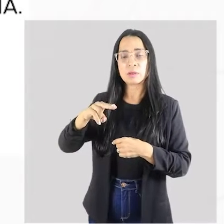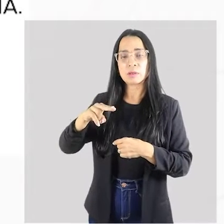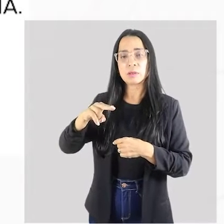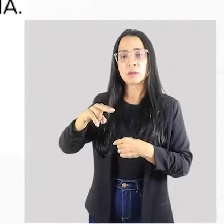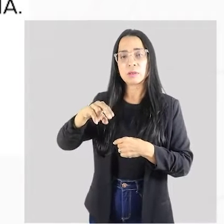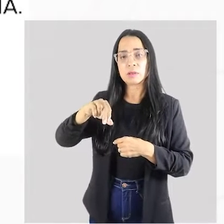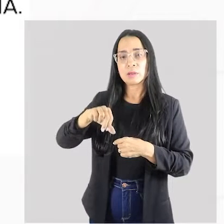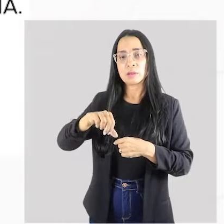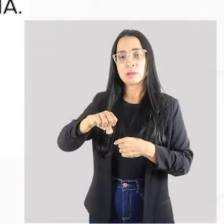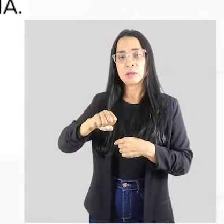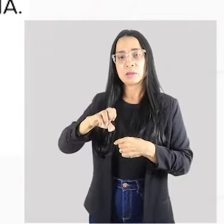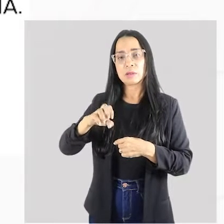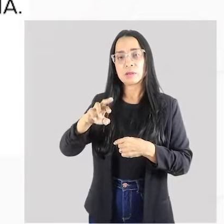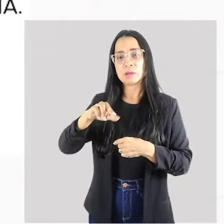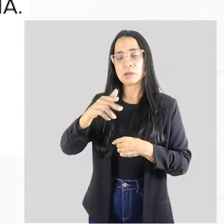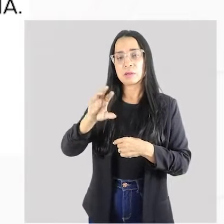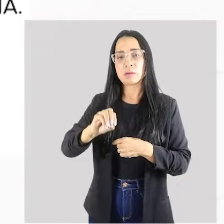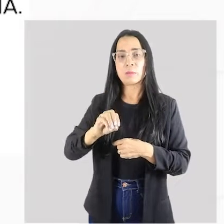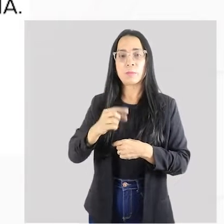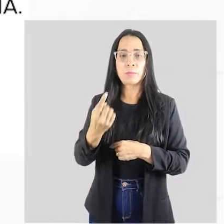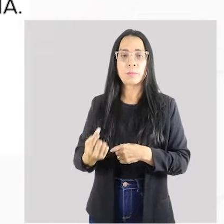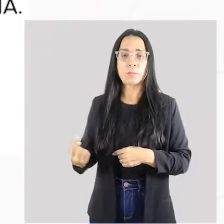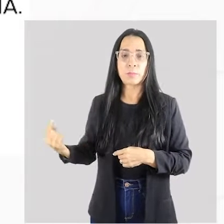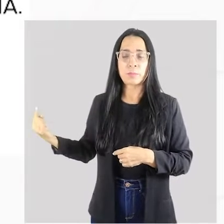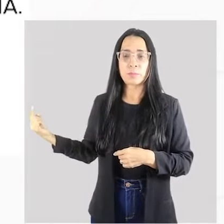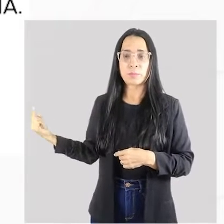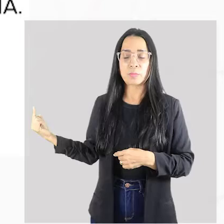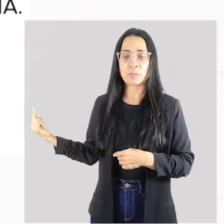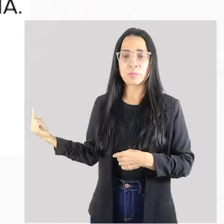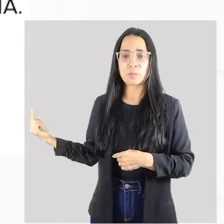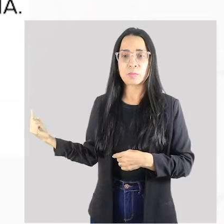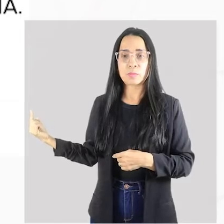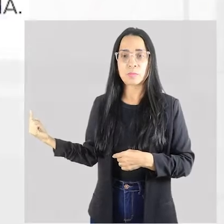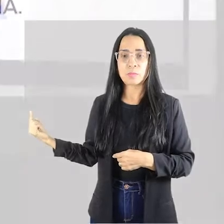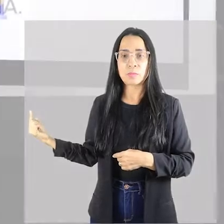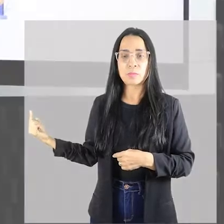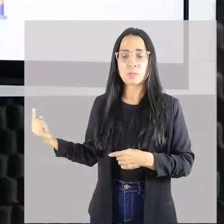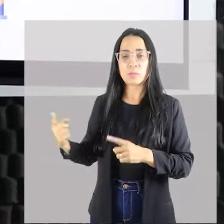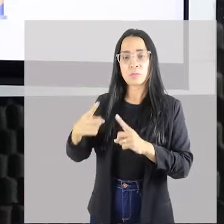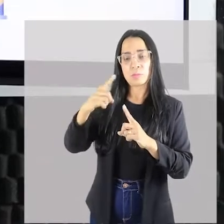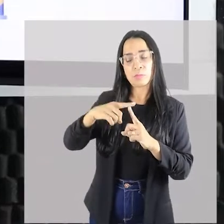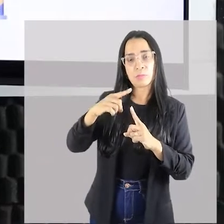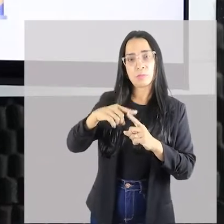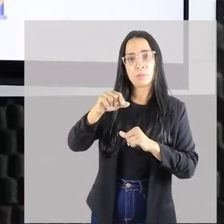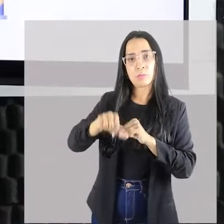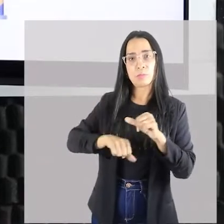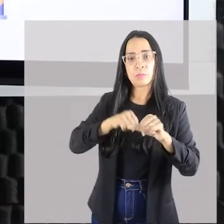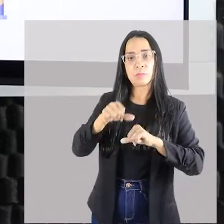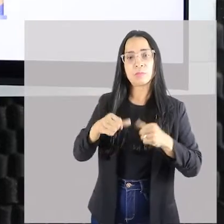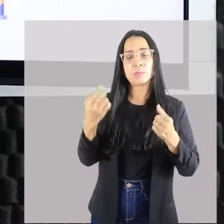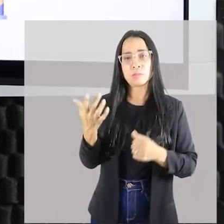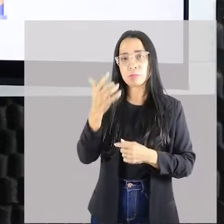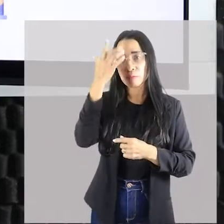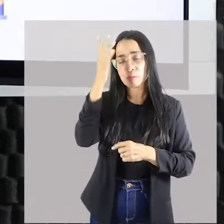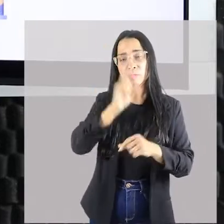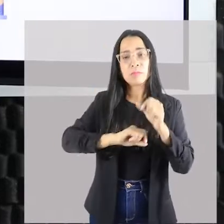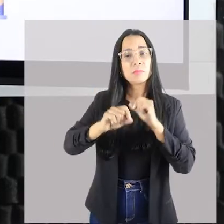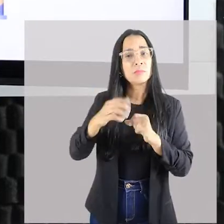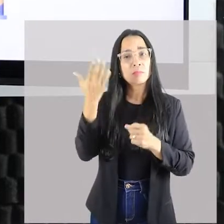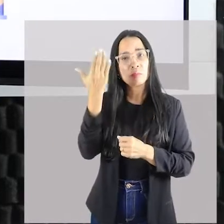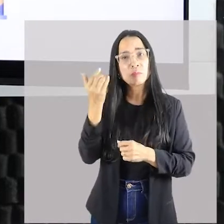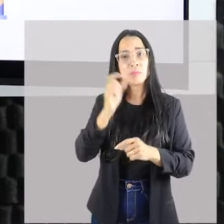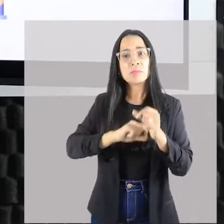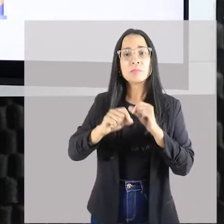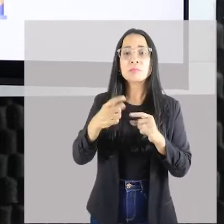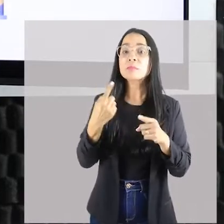mais pares de bases são adicionados à sequência de DNA. Esse tipo de mutação, gente, é muito fácil da gente